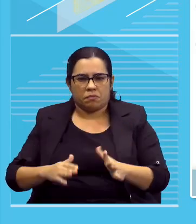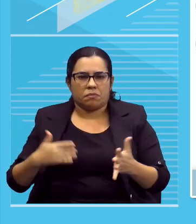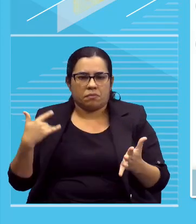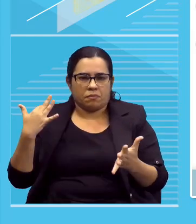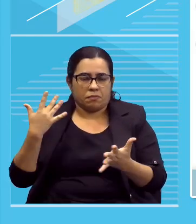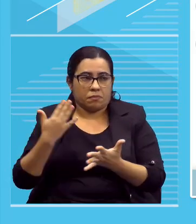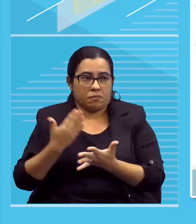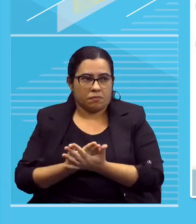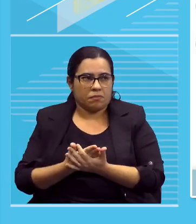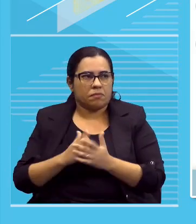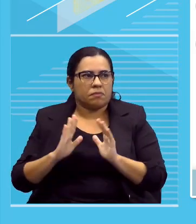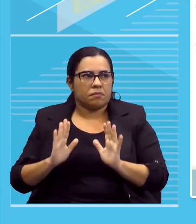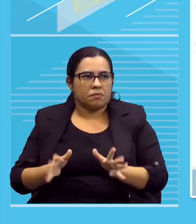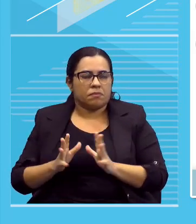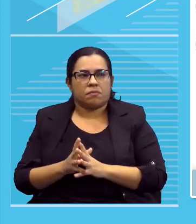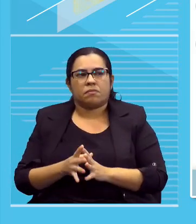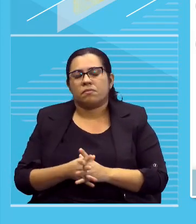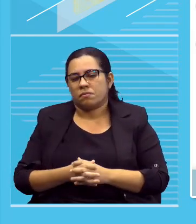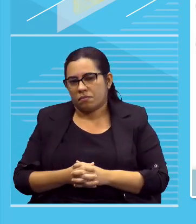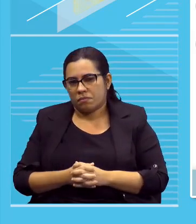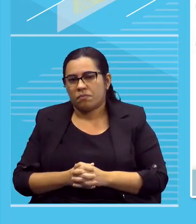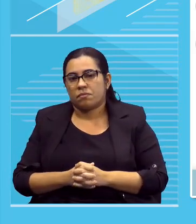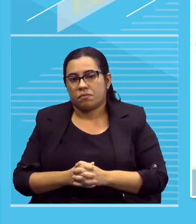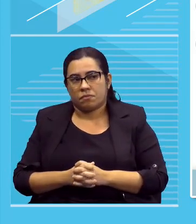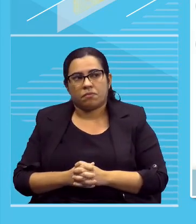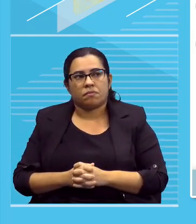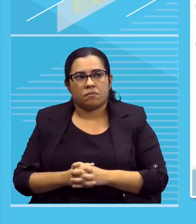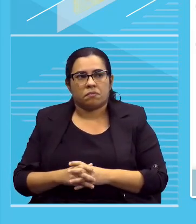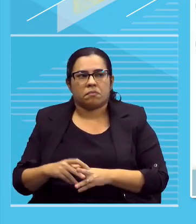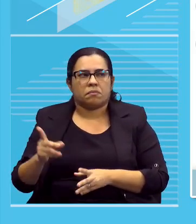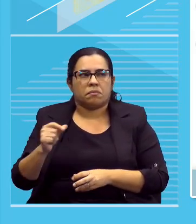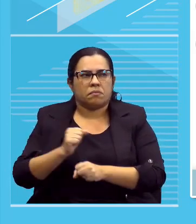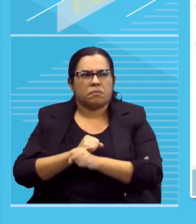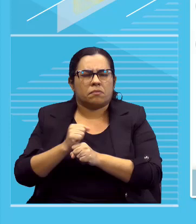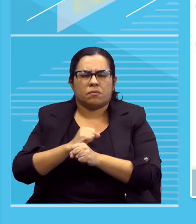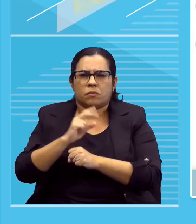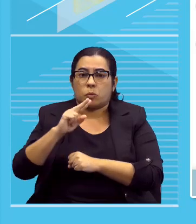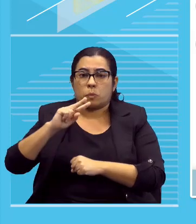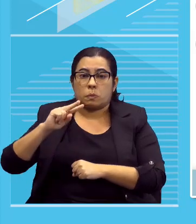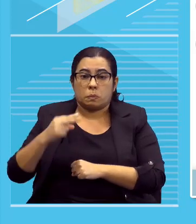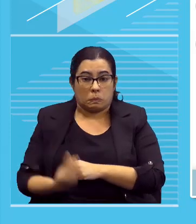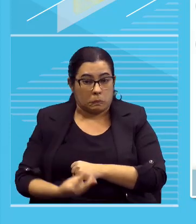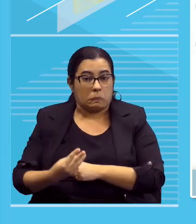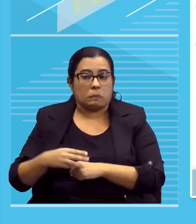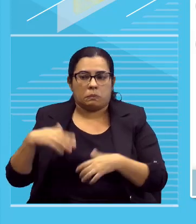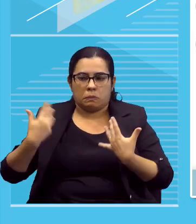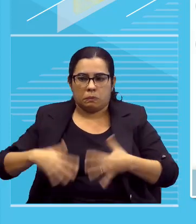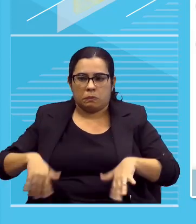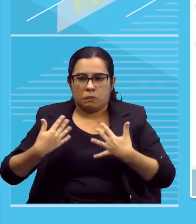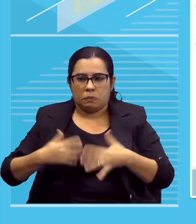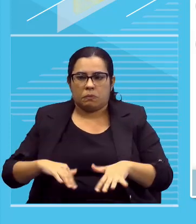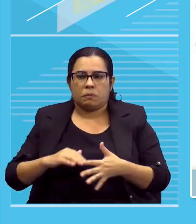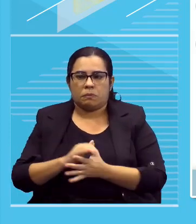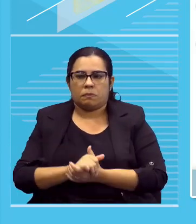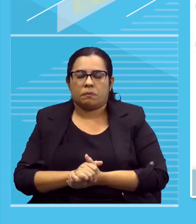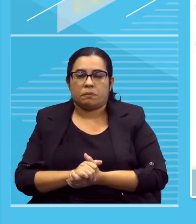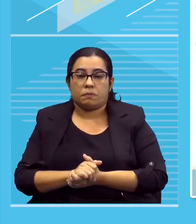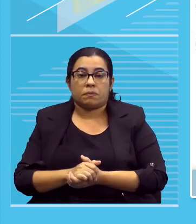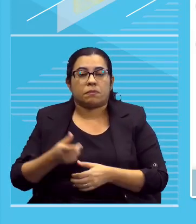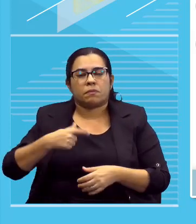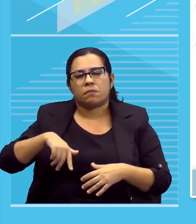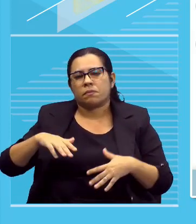história 12 mil anos mais antigas mesmo isso mostra para a gente que